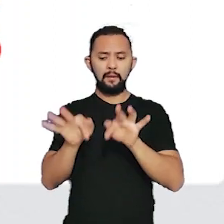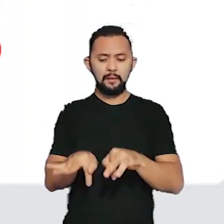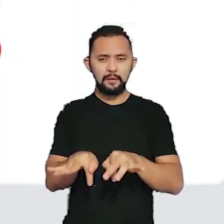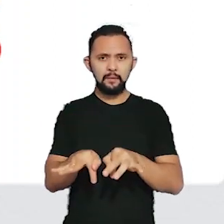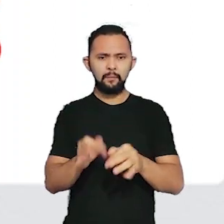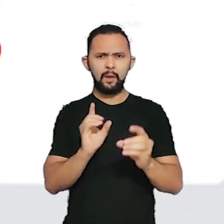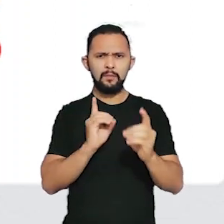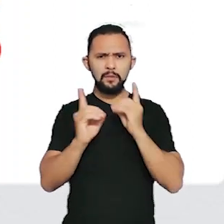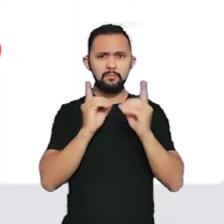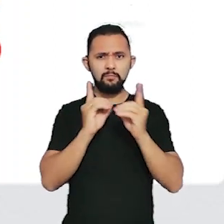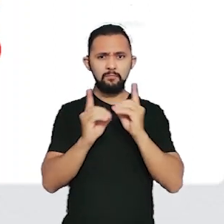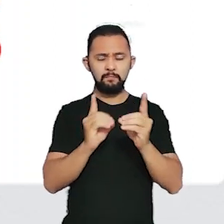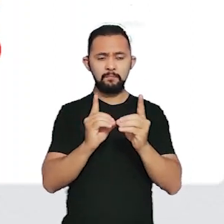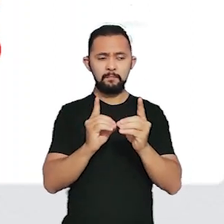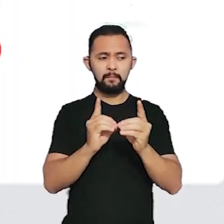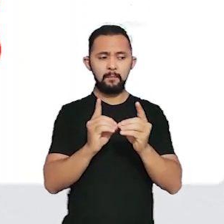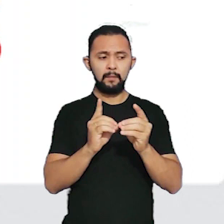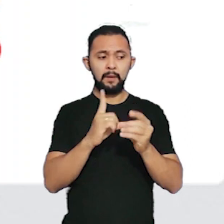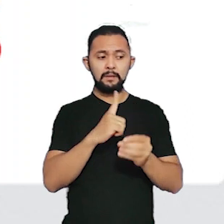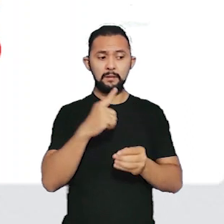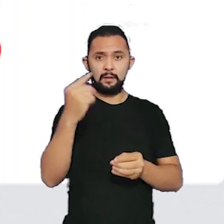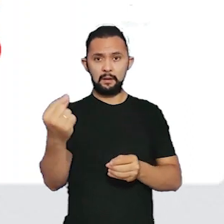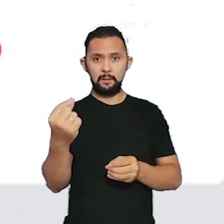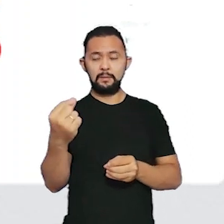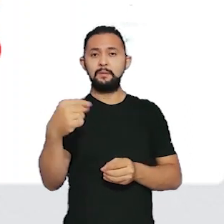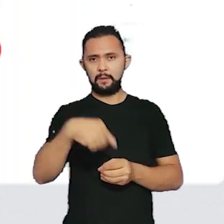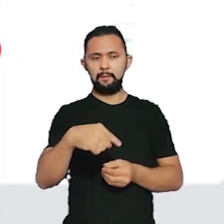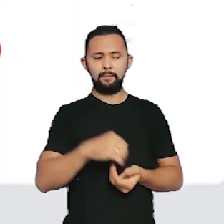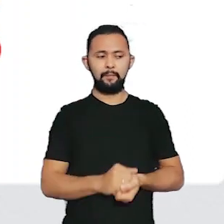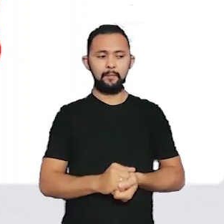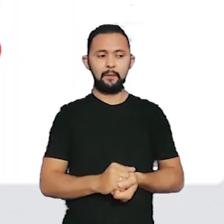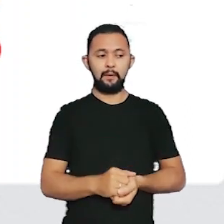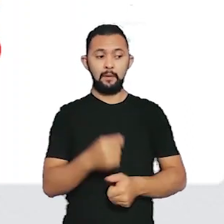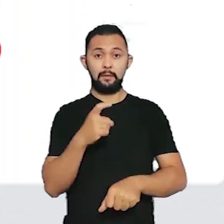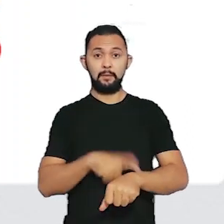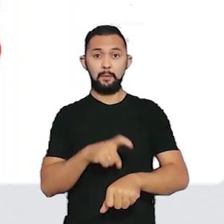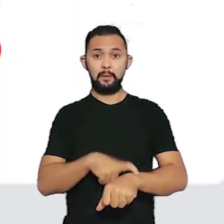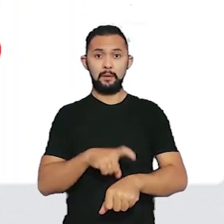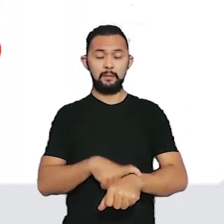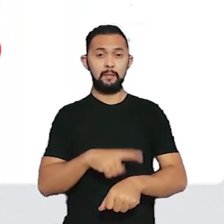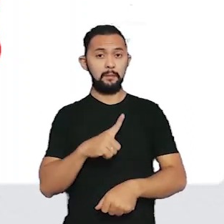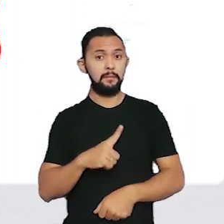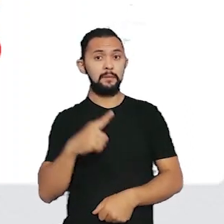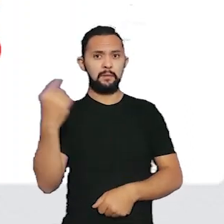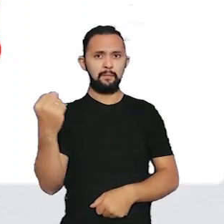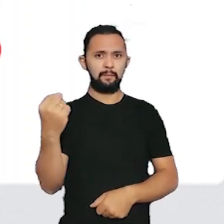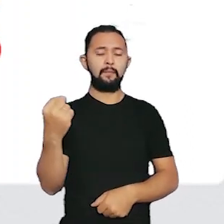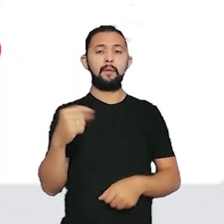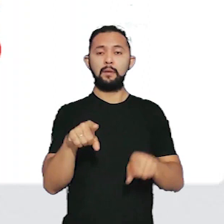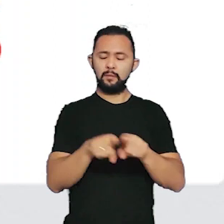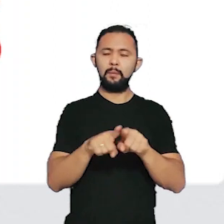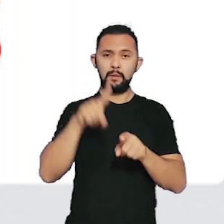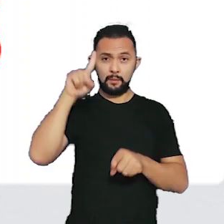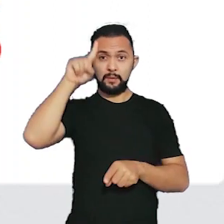discussão, sairemos daqui. Então, neste momento é que nós vamos sair. Então, ao terminar, também trazendo aí